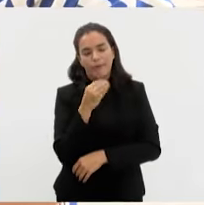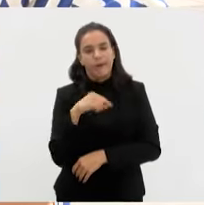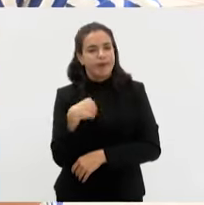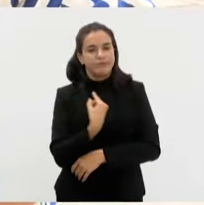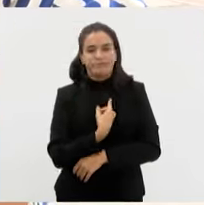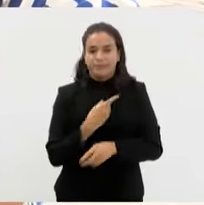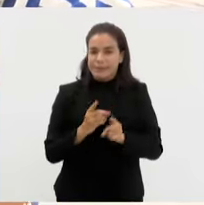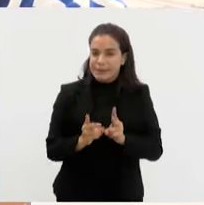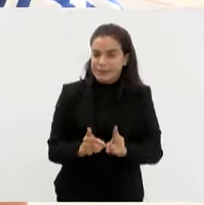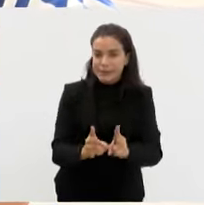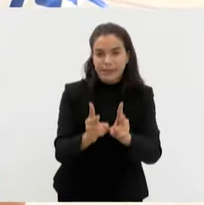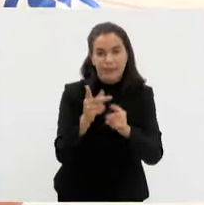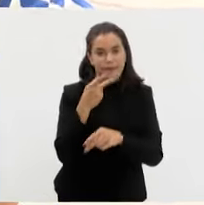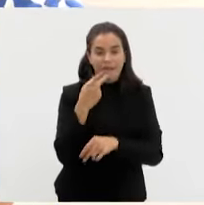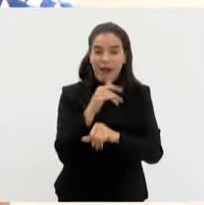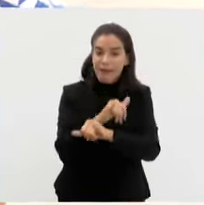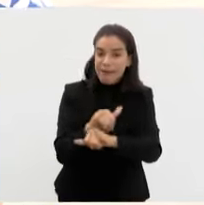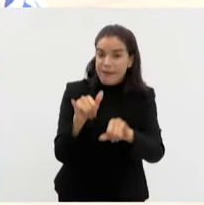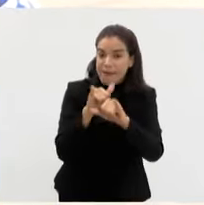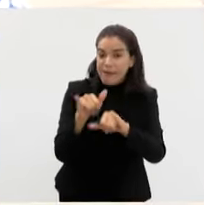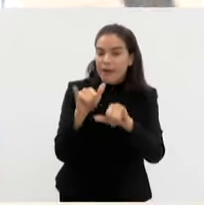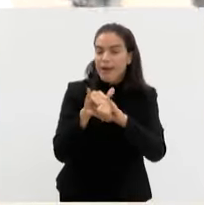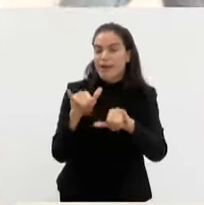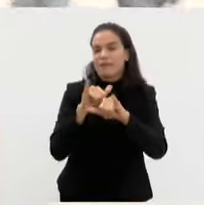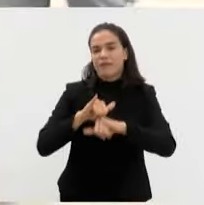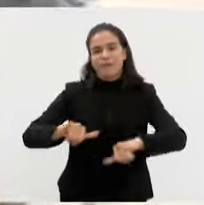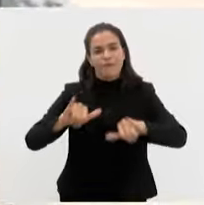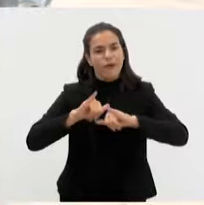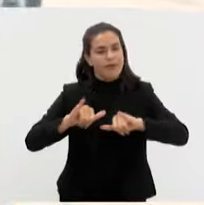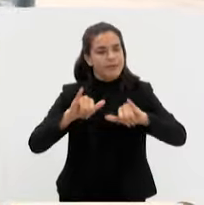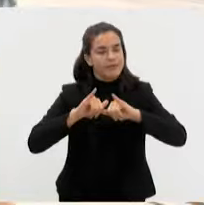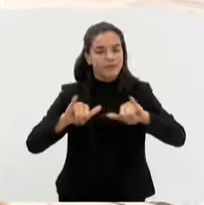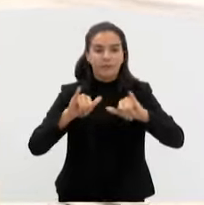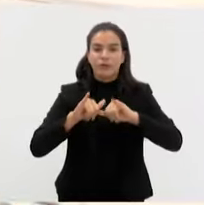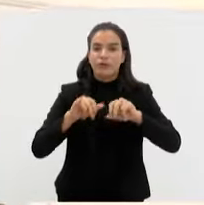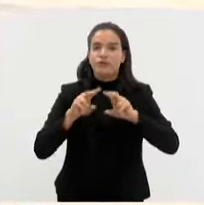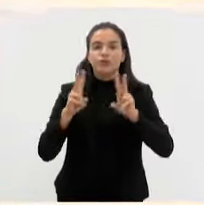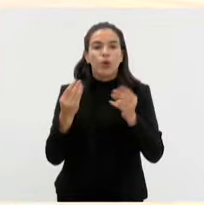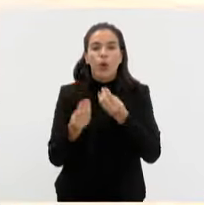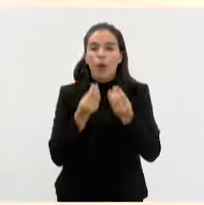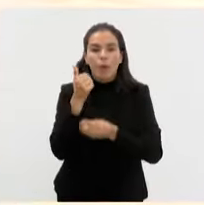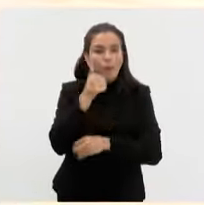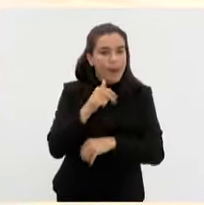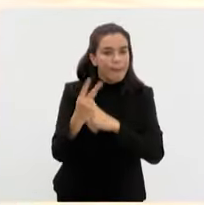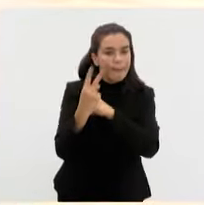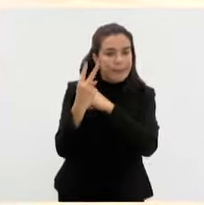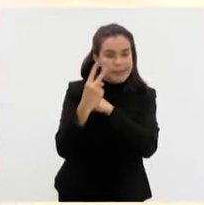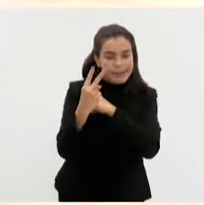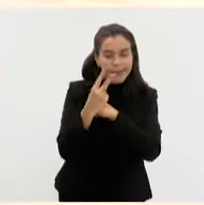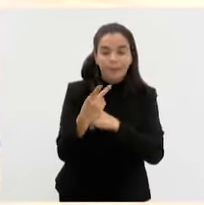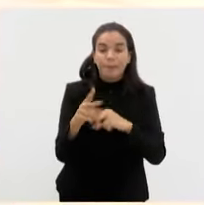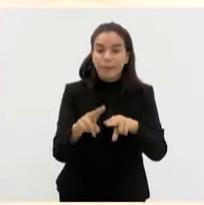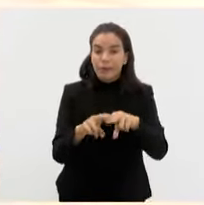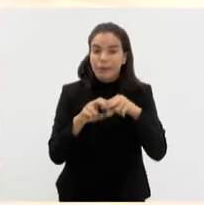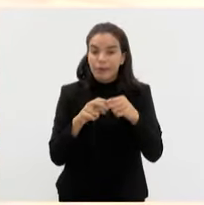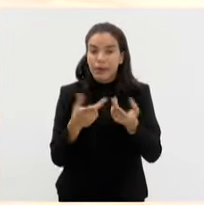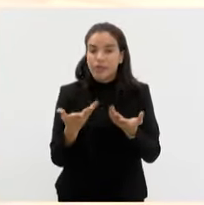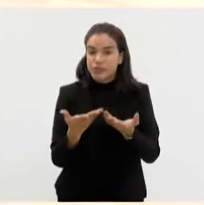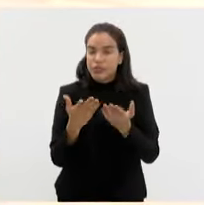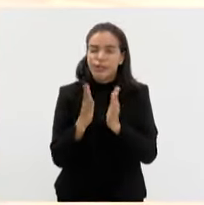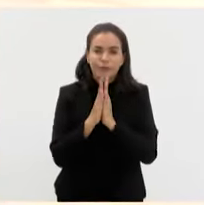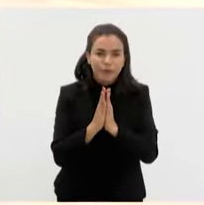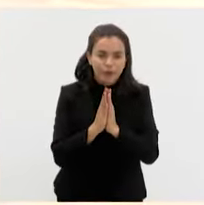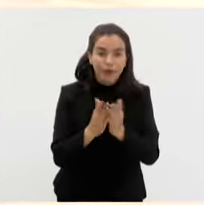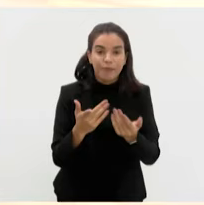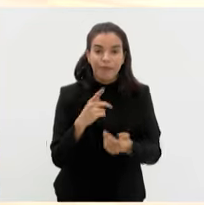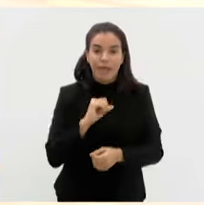sempre indica, nossas campanhas são sempre de divulgação das redes de proteção às mulheres. Por isso a gente traz aqui o nosso apelo. Temos